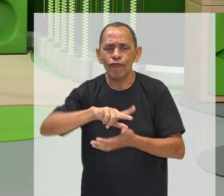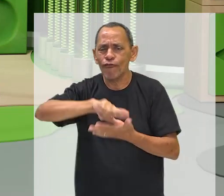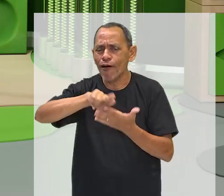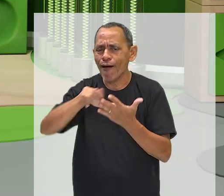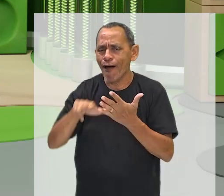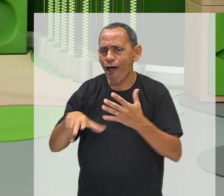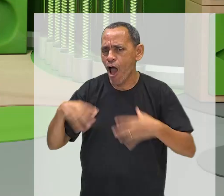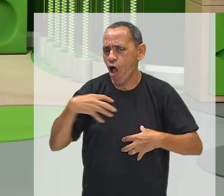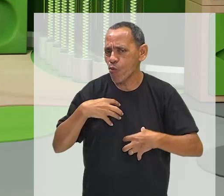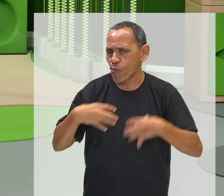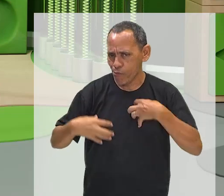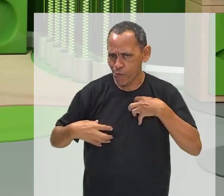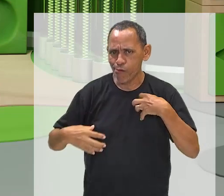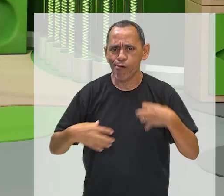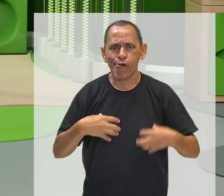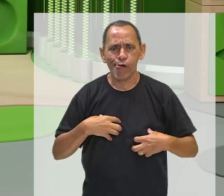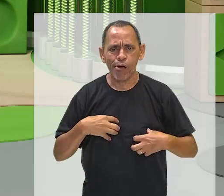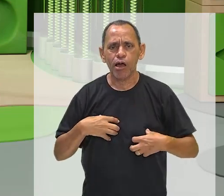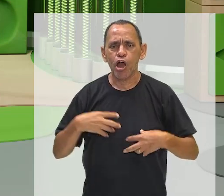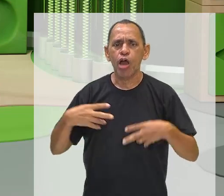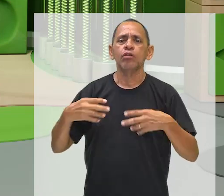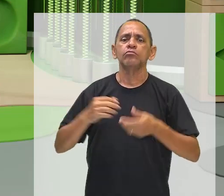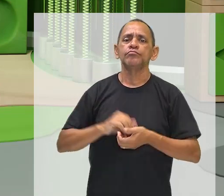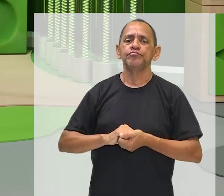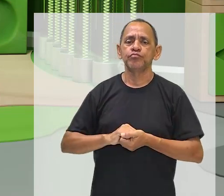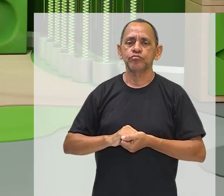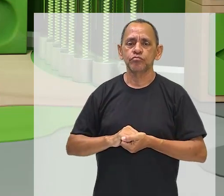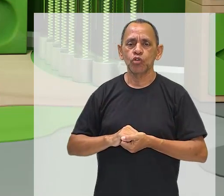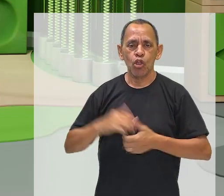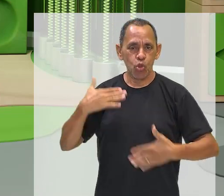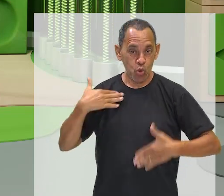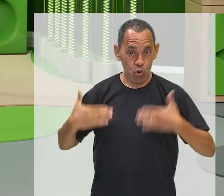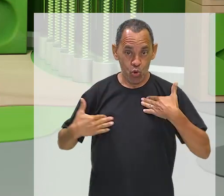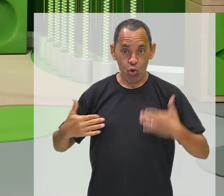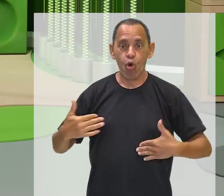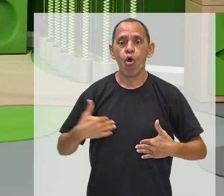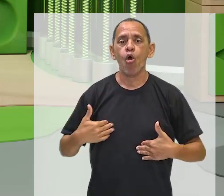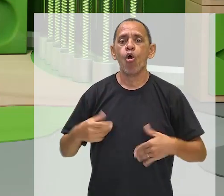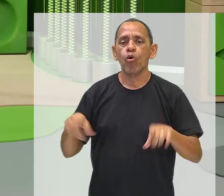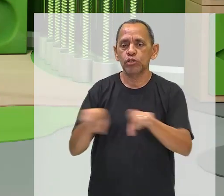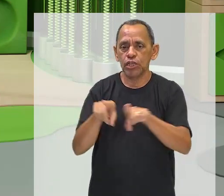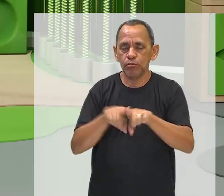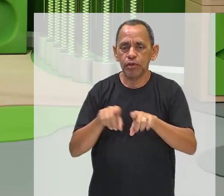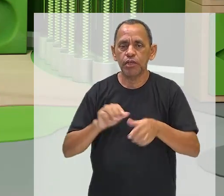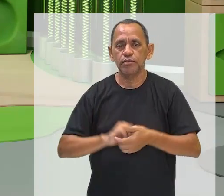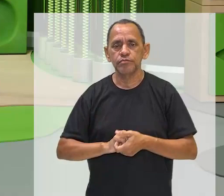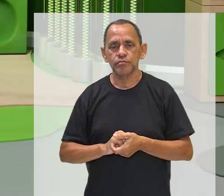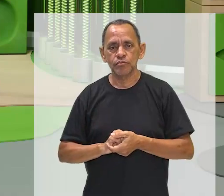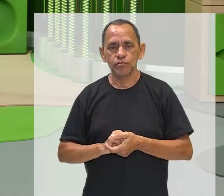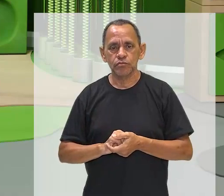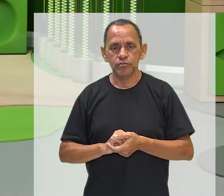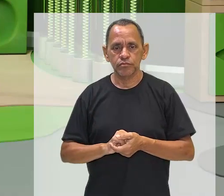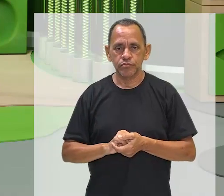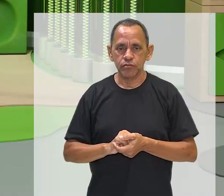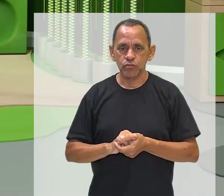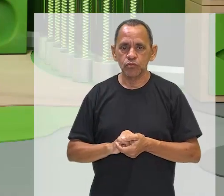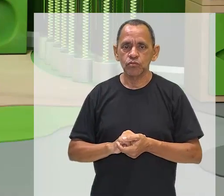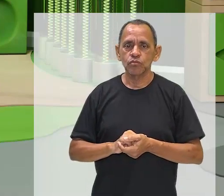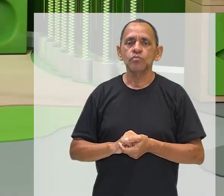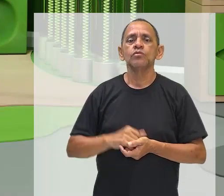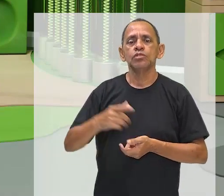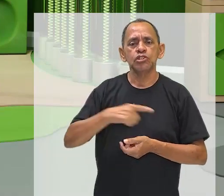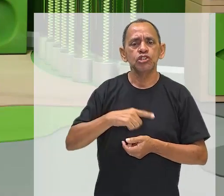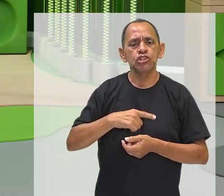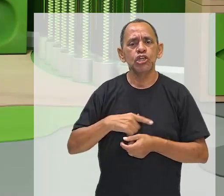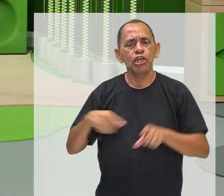corpo humano aí na nossa imagem, onde a gente visualiza aí em 360 graus, né, o indivíduo. Temos aí a presença também